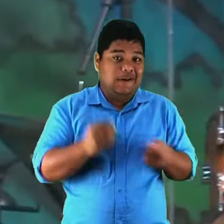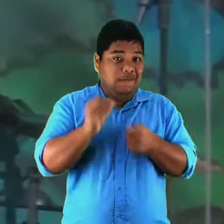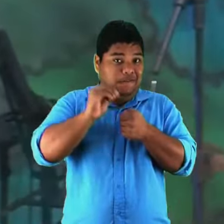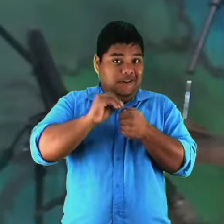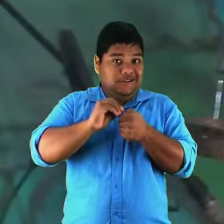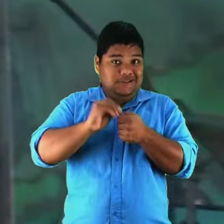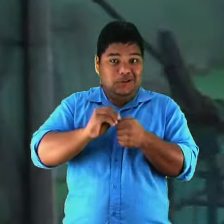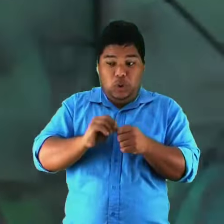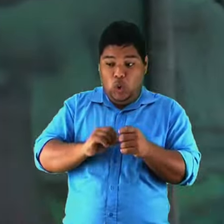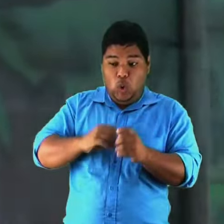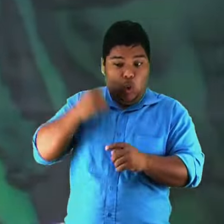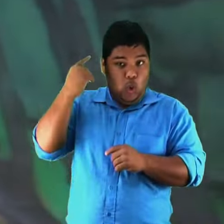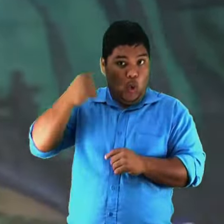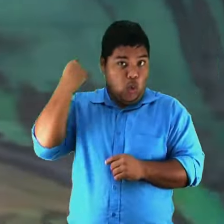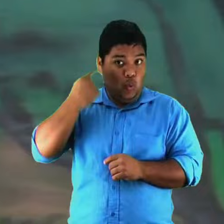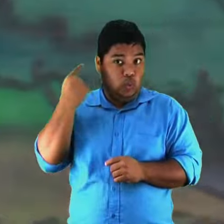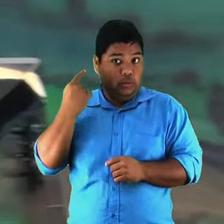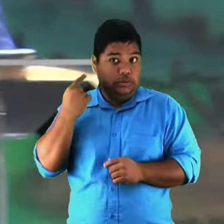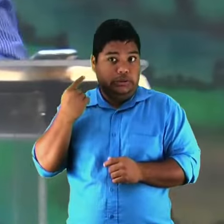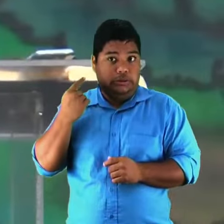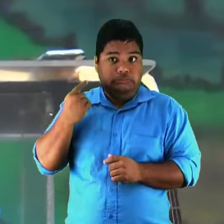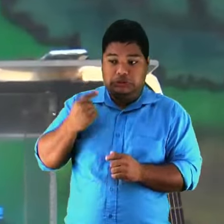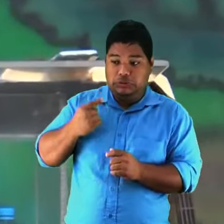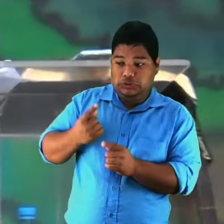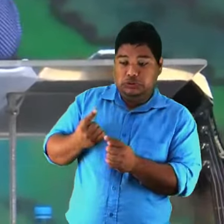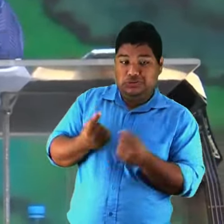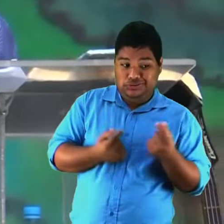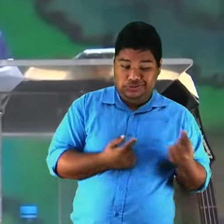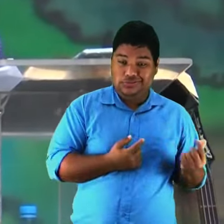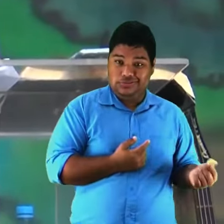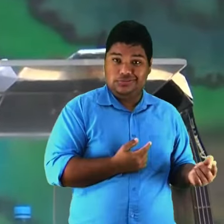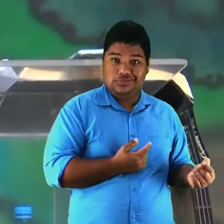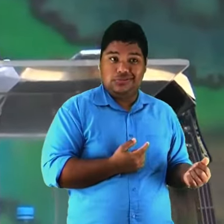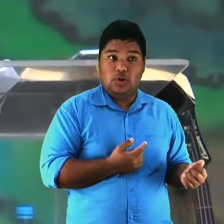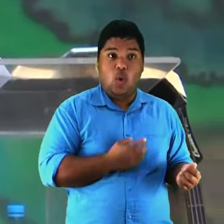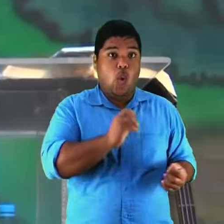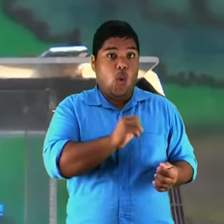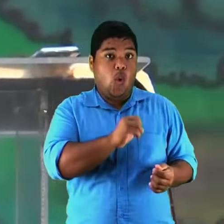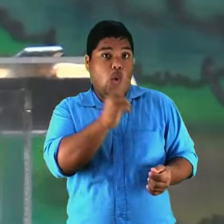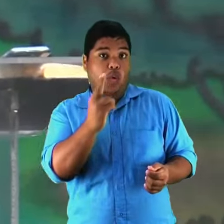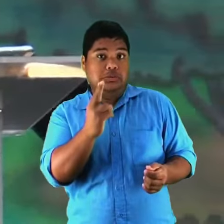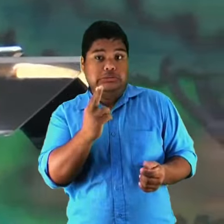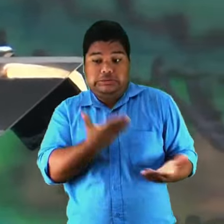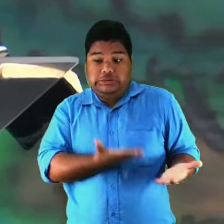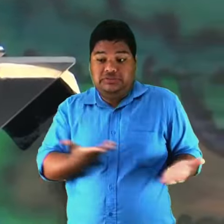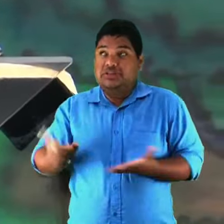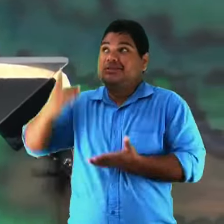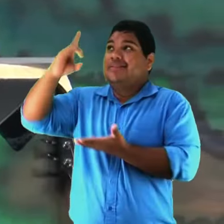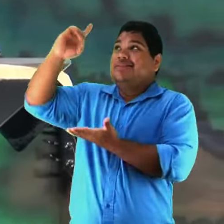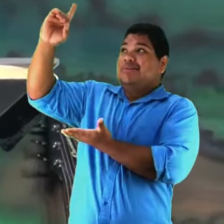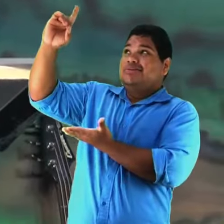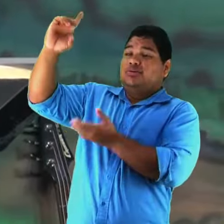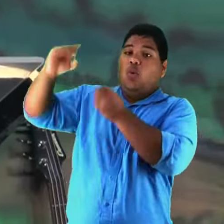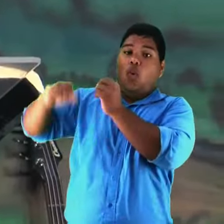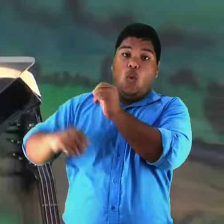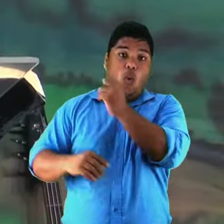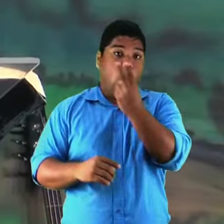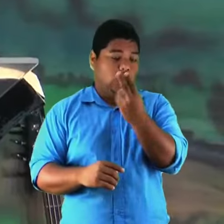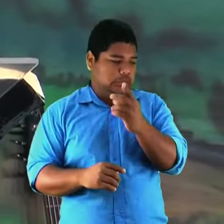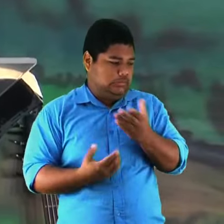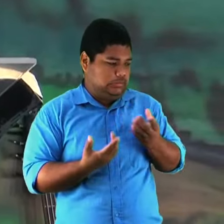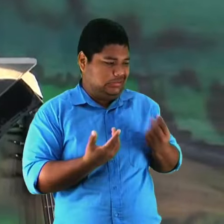dinheiro. Dinheiro é poder. Ou nós servimos a Deus ou ao dinheiro. Você tem